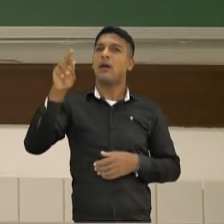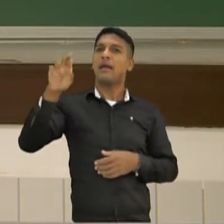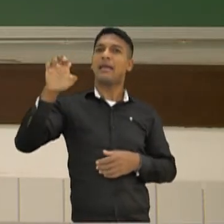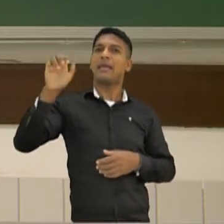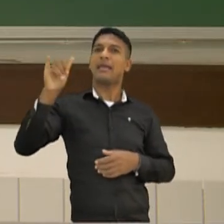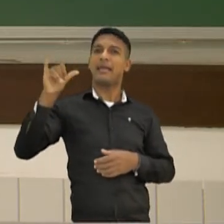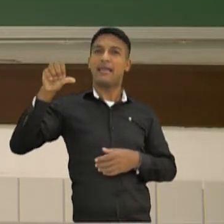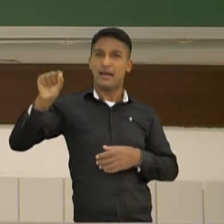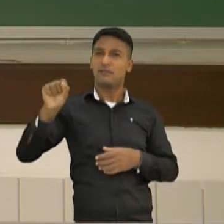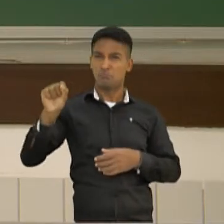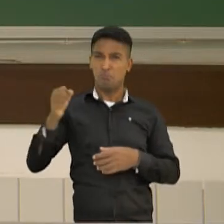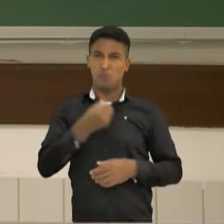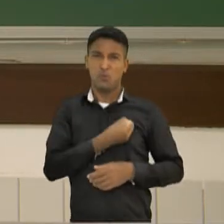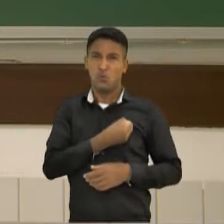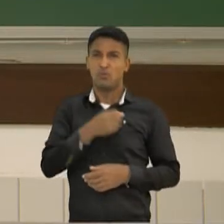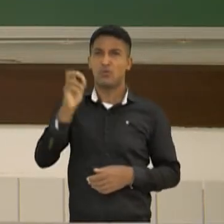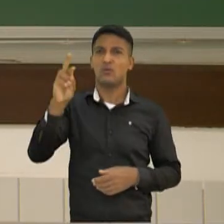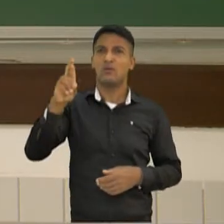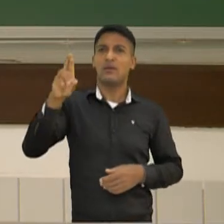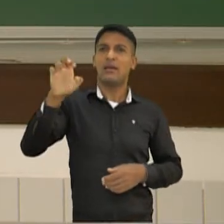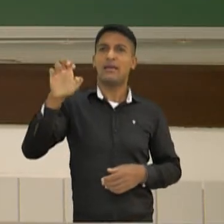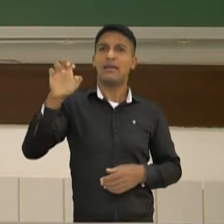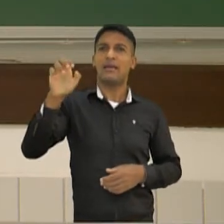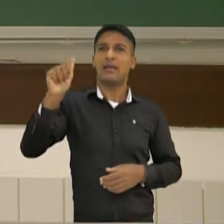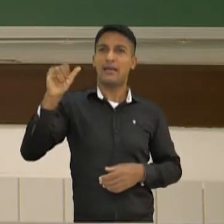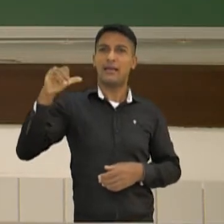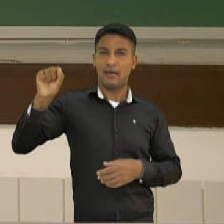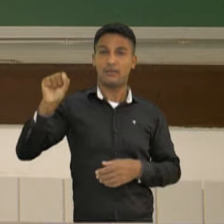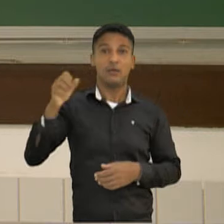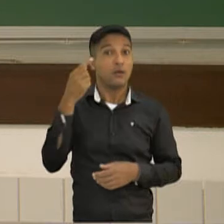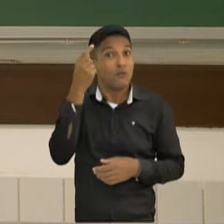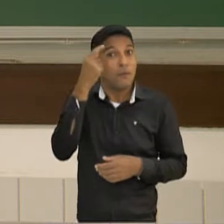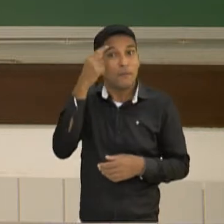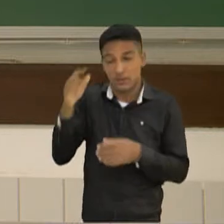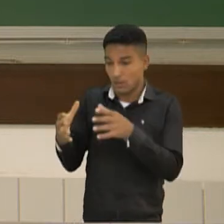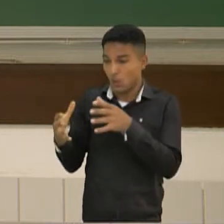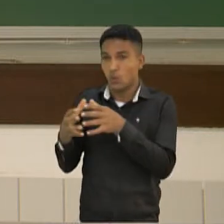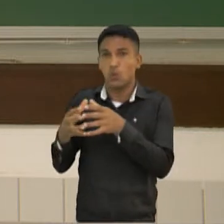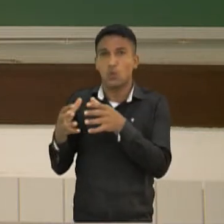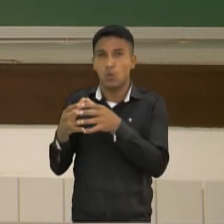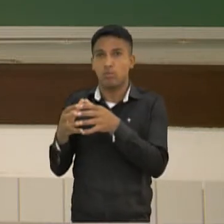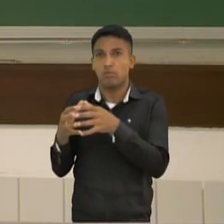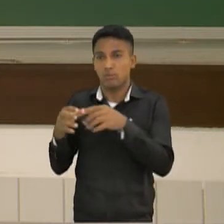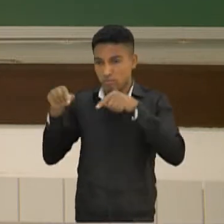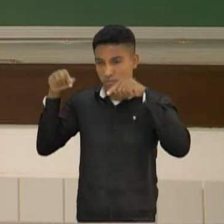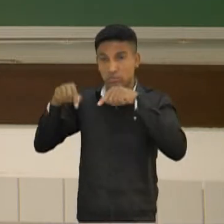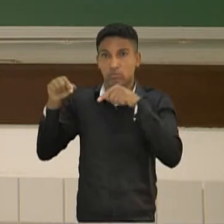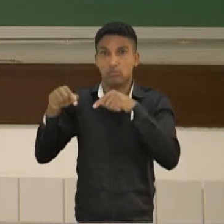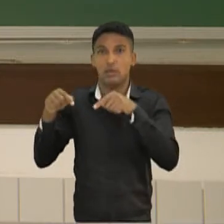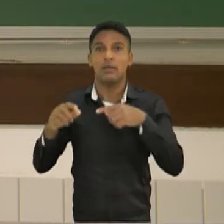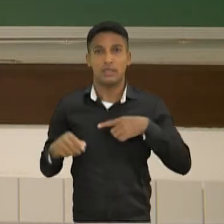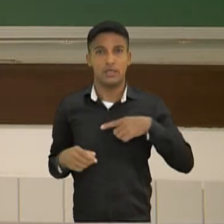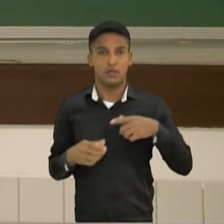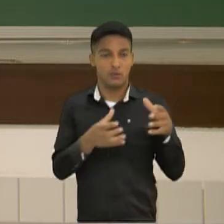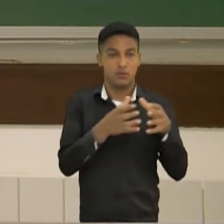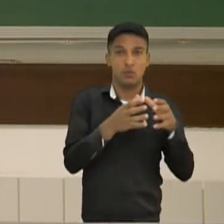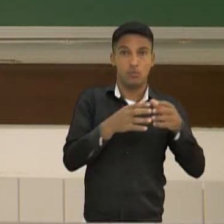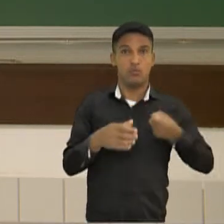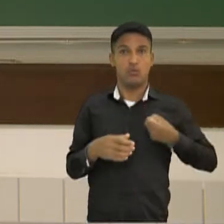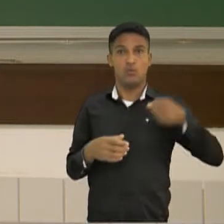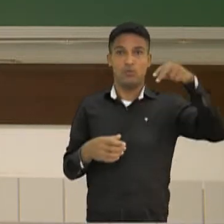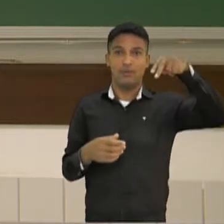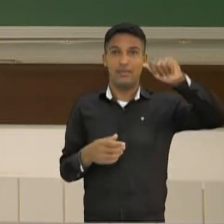reais? Vamos pensar nos conjuntos numéricos, né? A gente tem o conjunto dos números naturais, a gente tem o conjunto dos